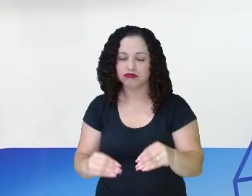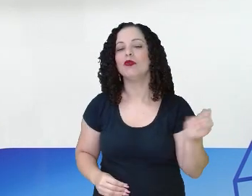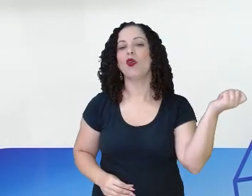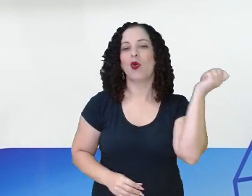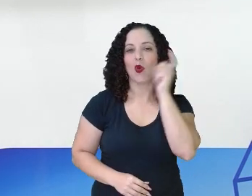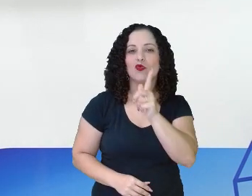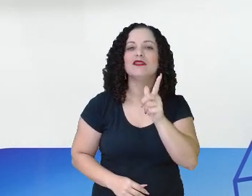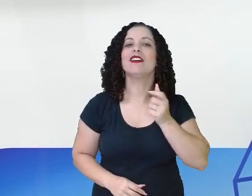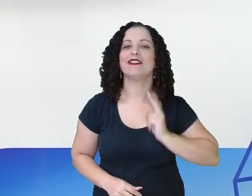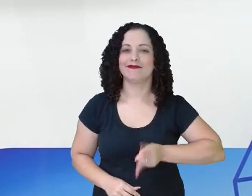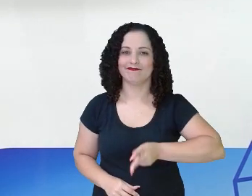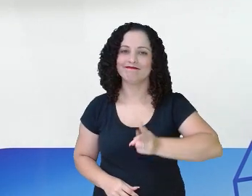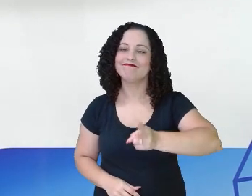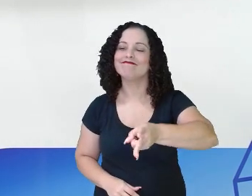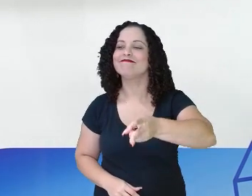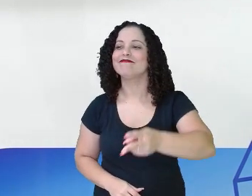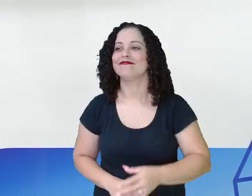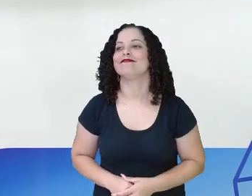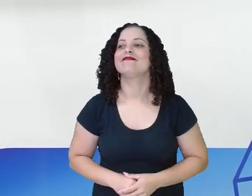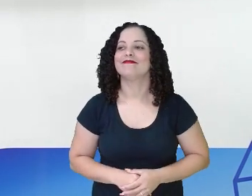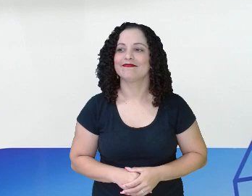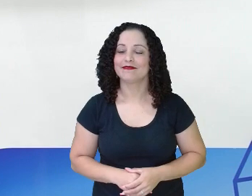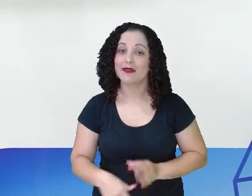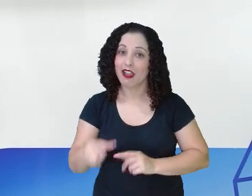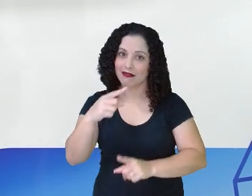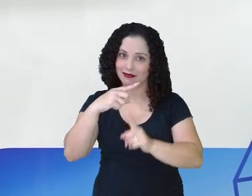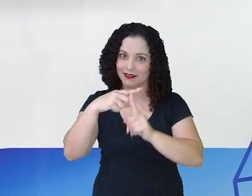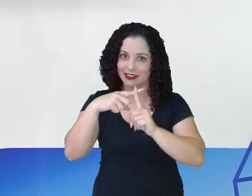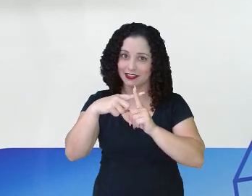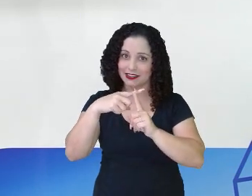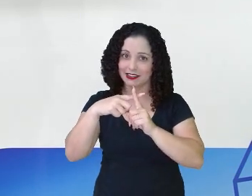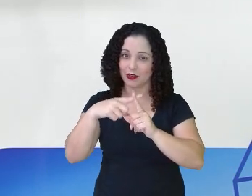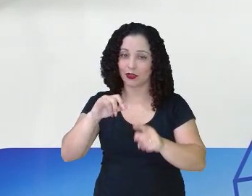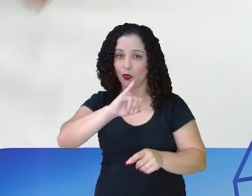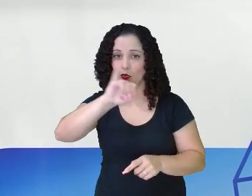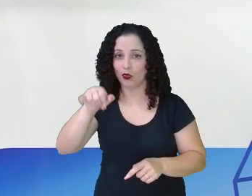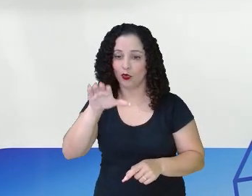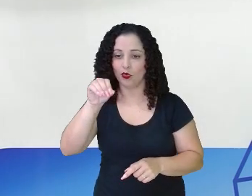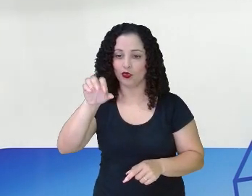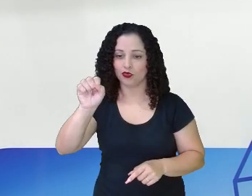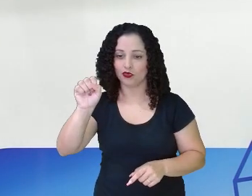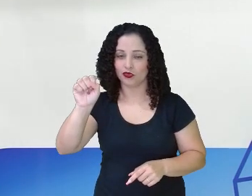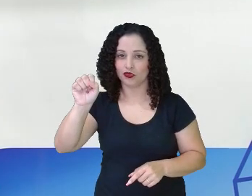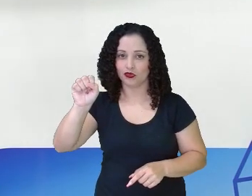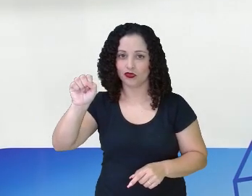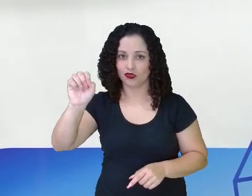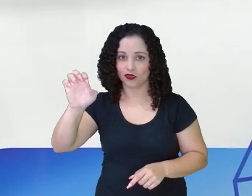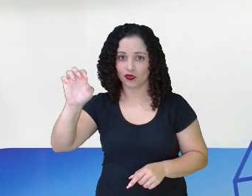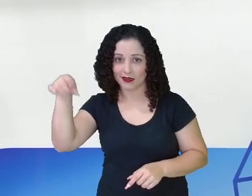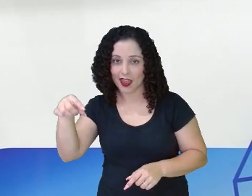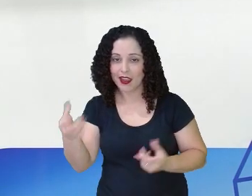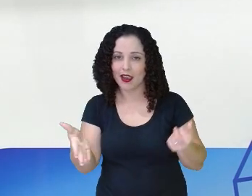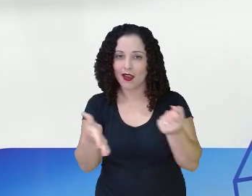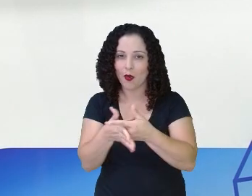é positivo, como numa adição. José gastou R$